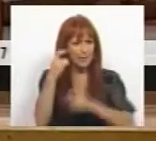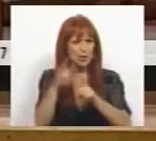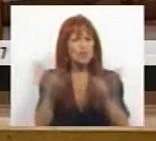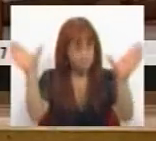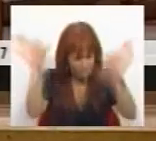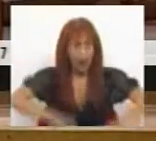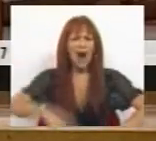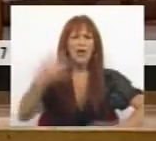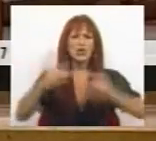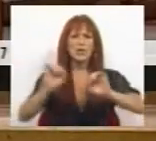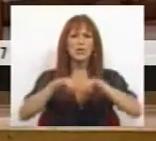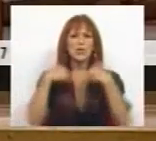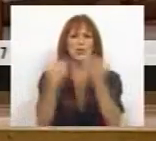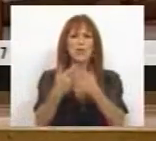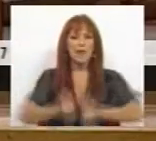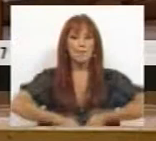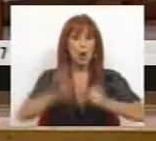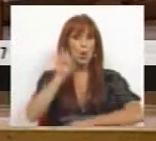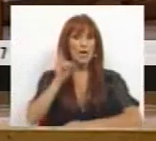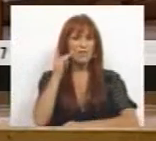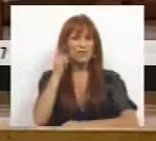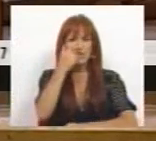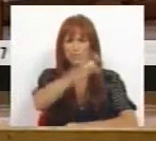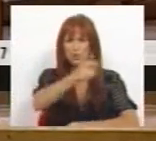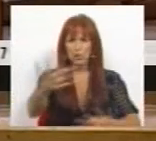procurar ainda mais justiça social, de melhorar a qualidade de